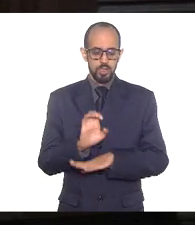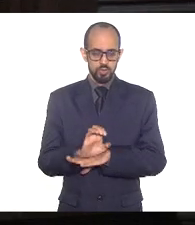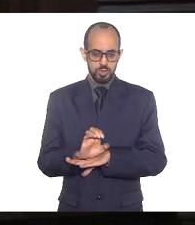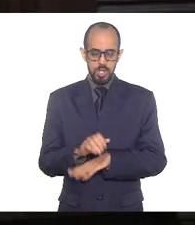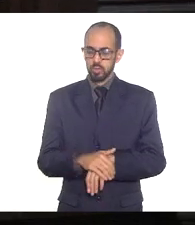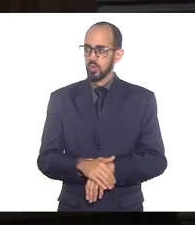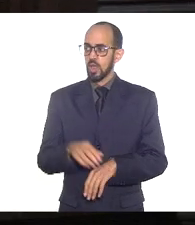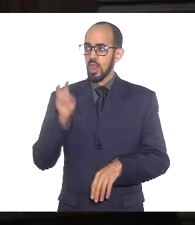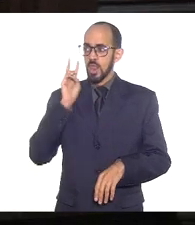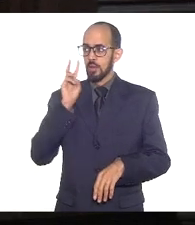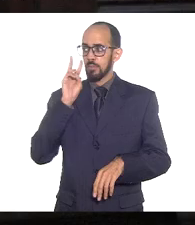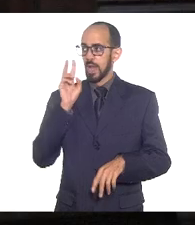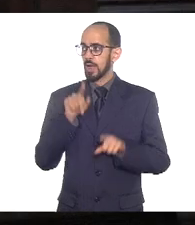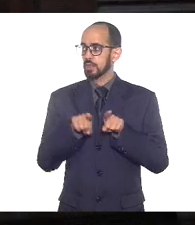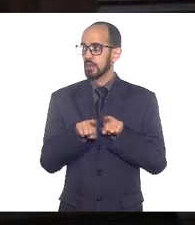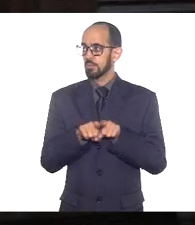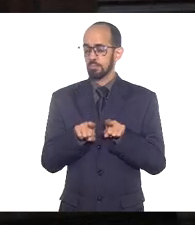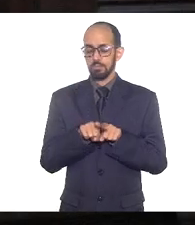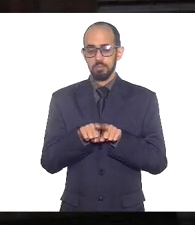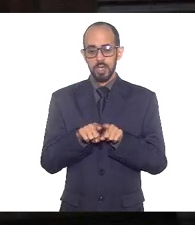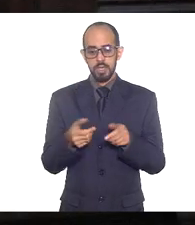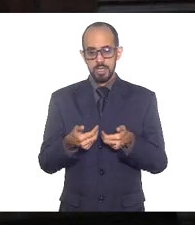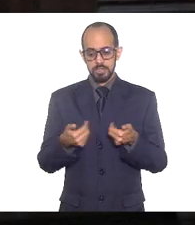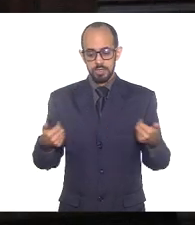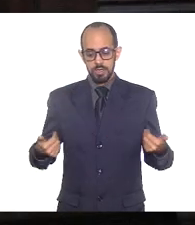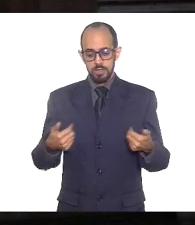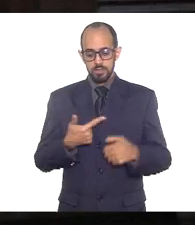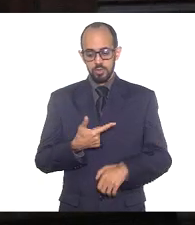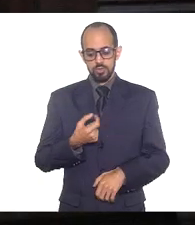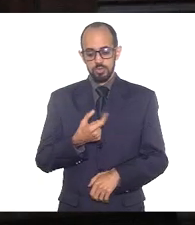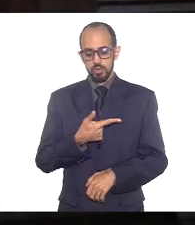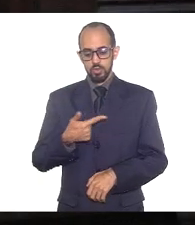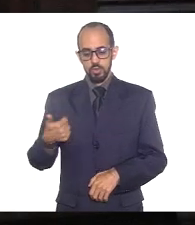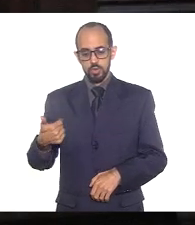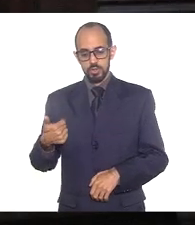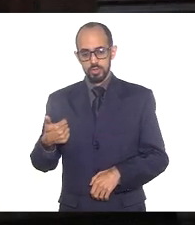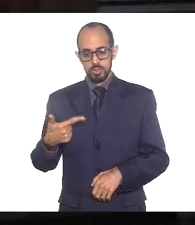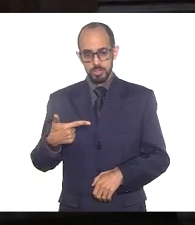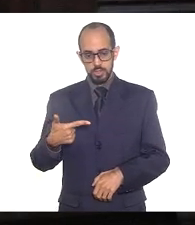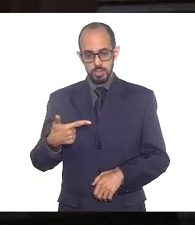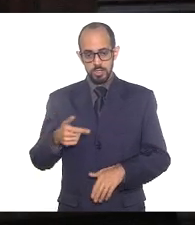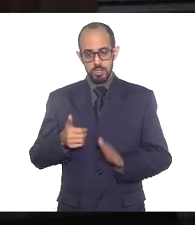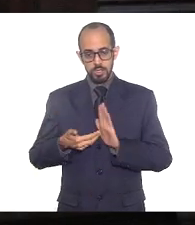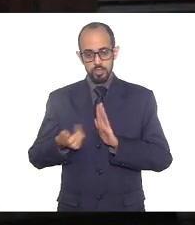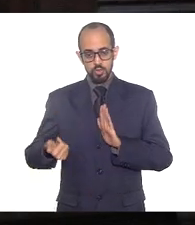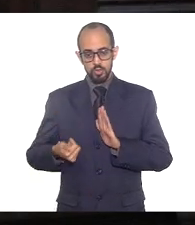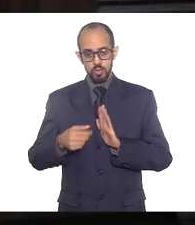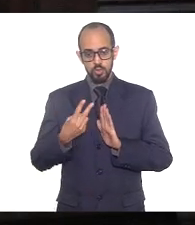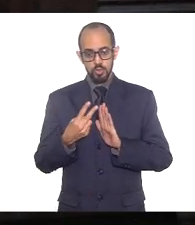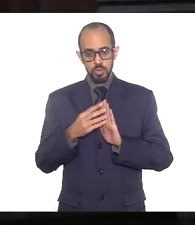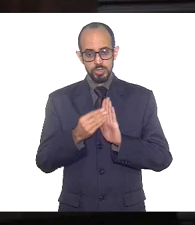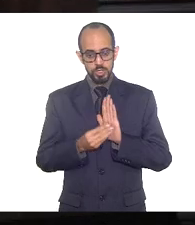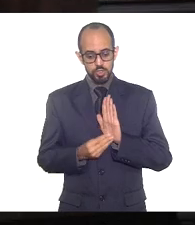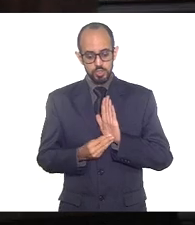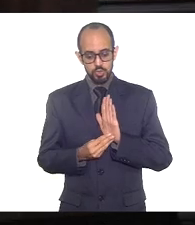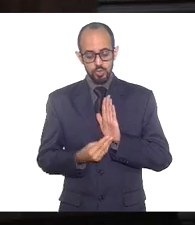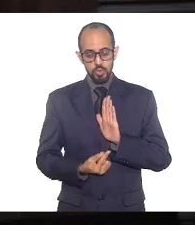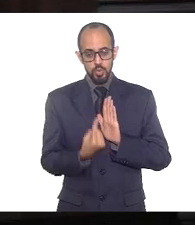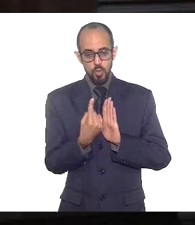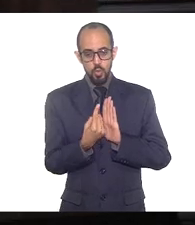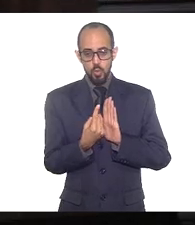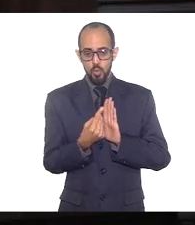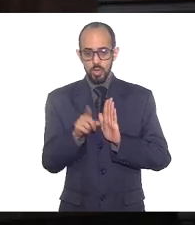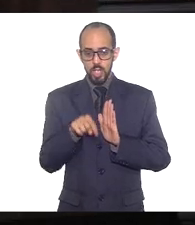da segregação de massas em 2012 que instituiu dois regimes e um deles fadado A